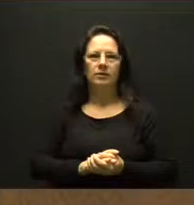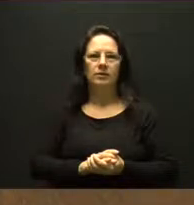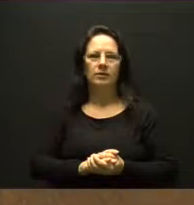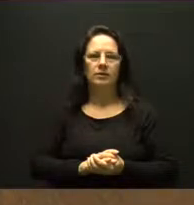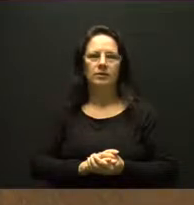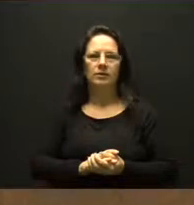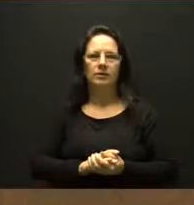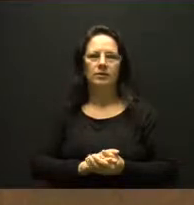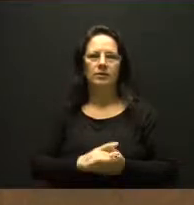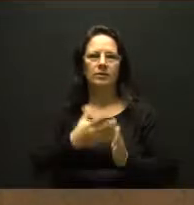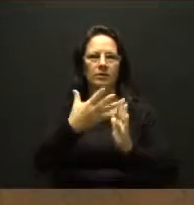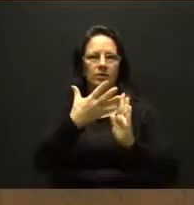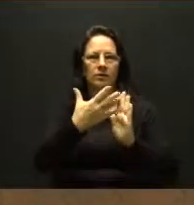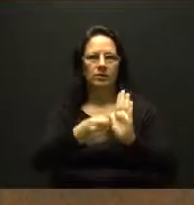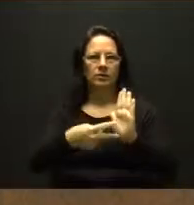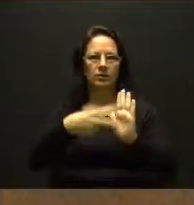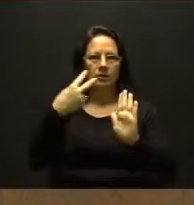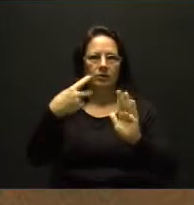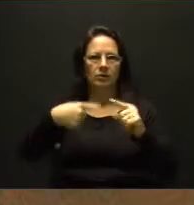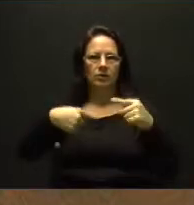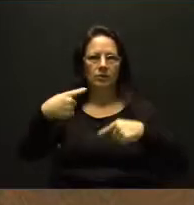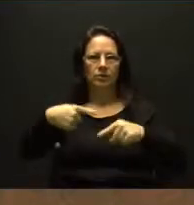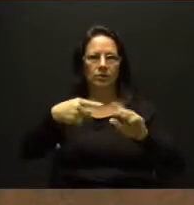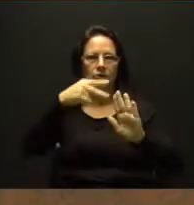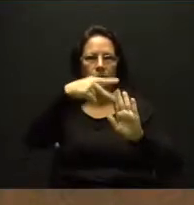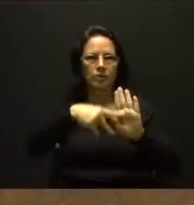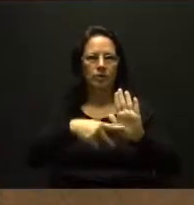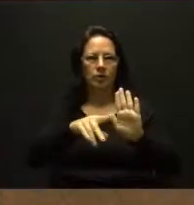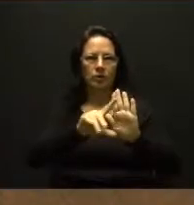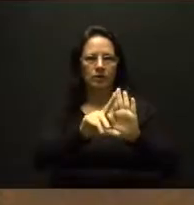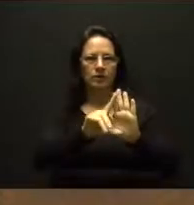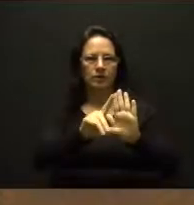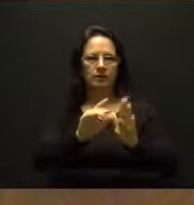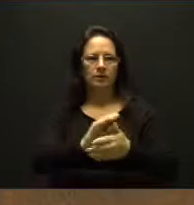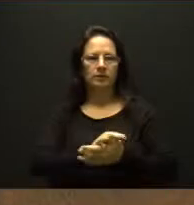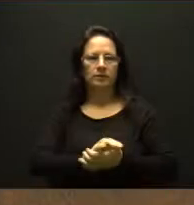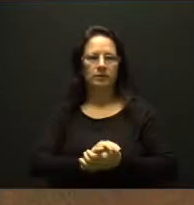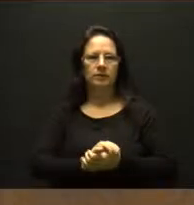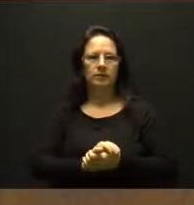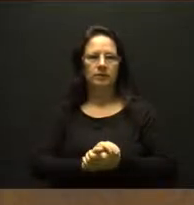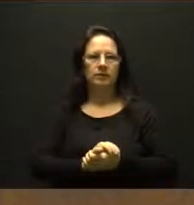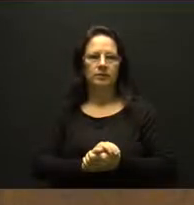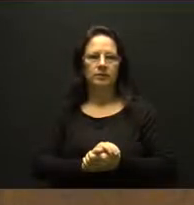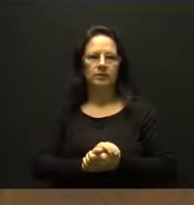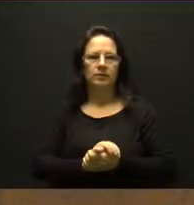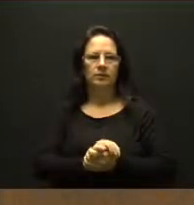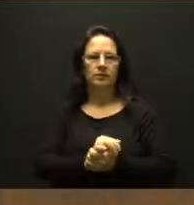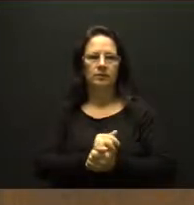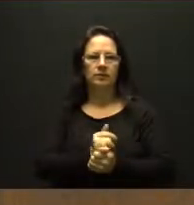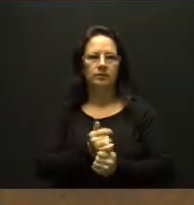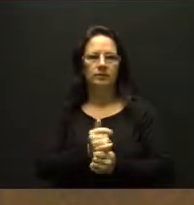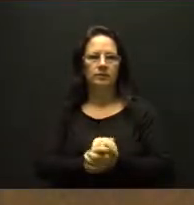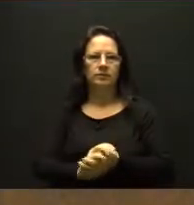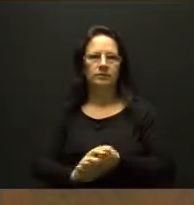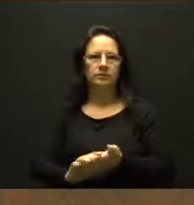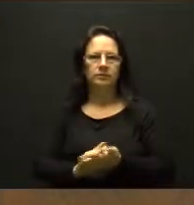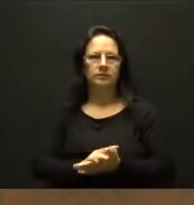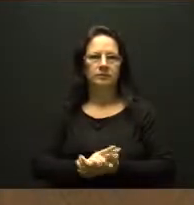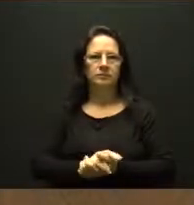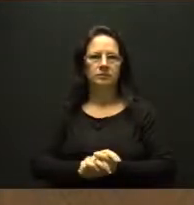há portanto aprovada em uma discussão e em redação final o presente projeto de lei orgânica emenda à lei orgânica